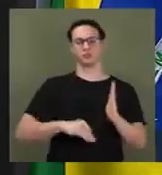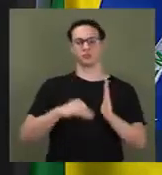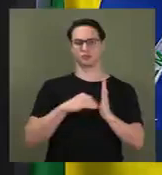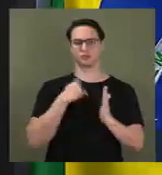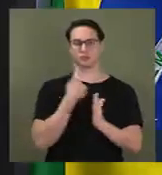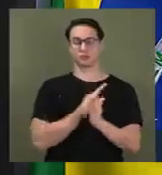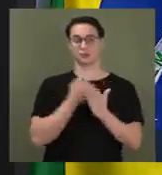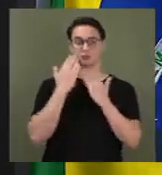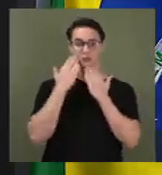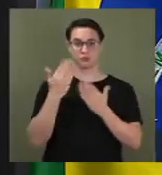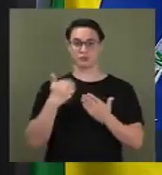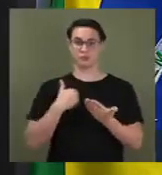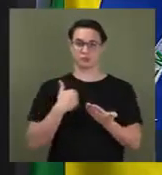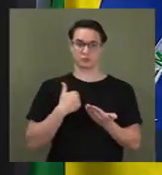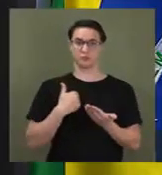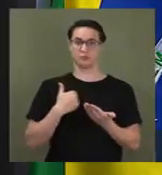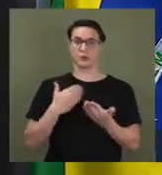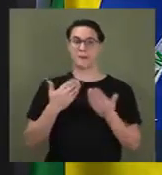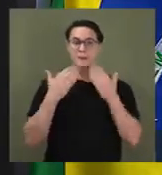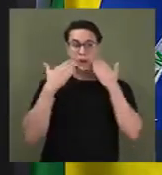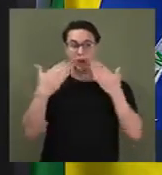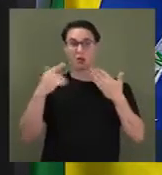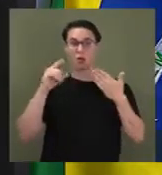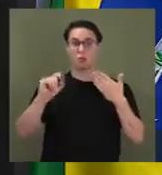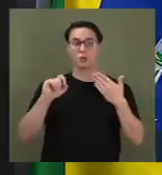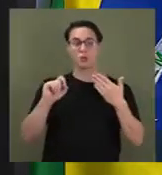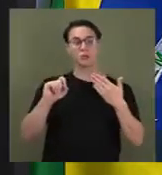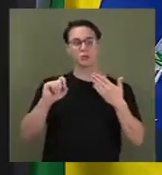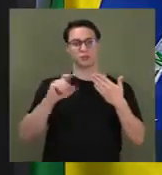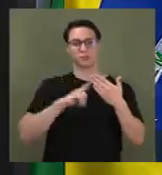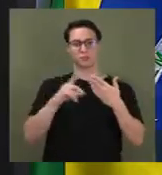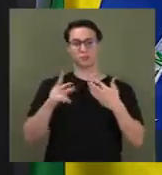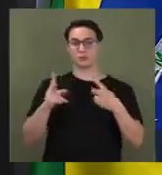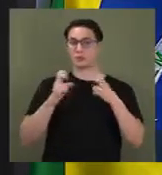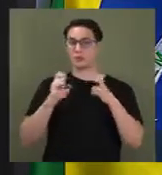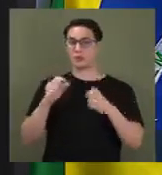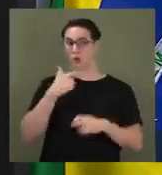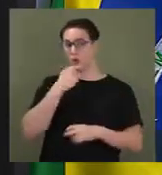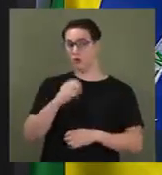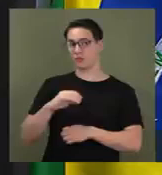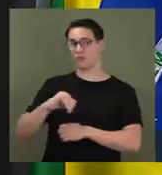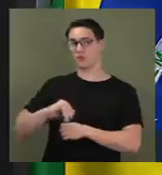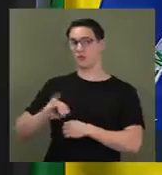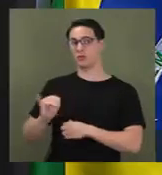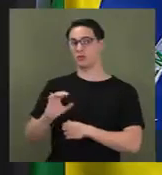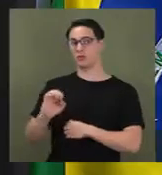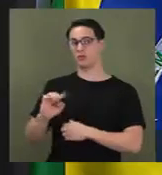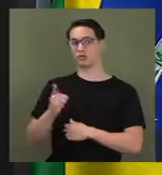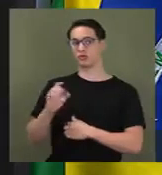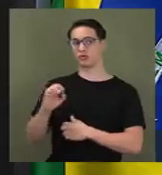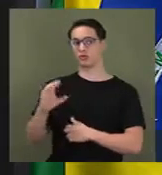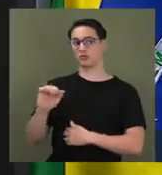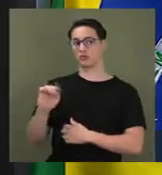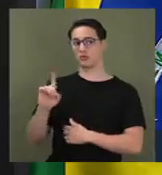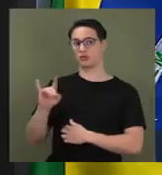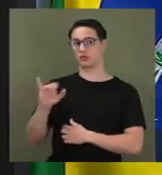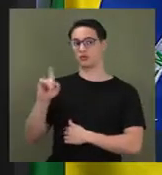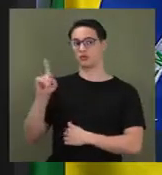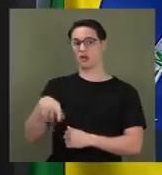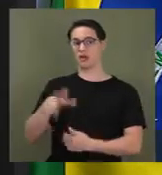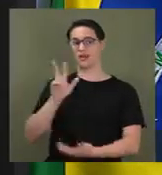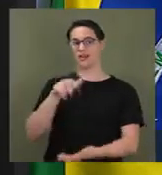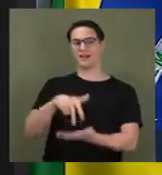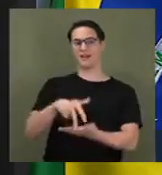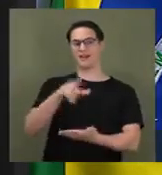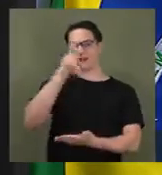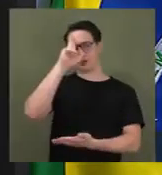eu fui autor ou relator, não importa, o reconhecimento de João Cândido como herói da pátria. Foi aqui no